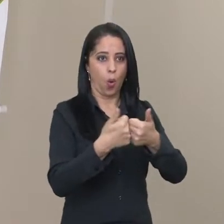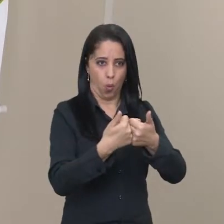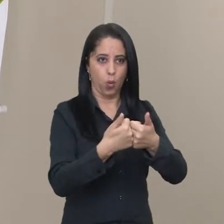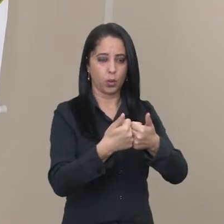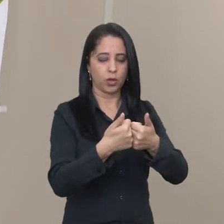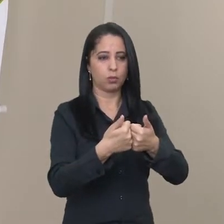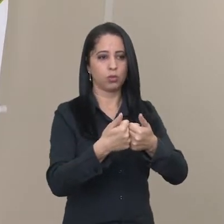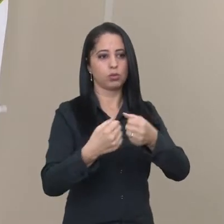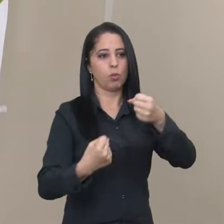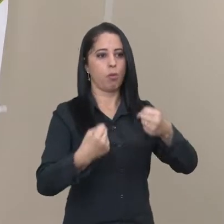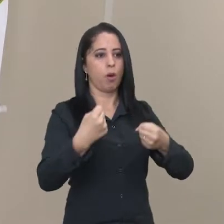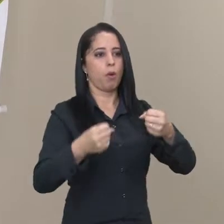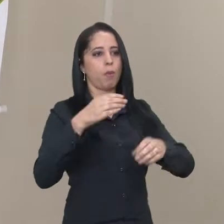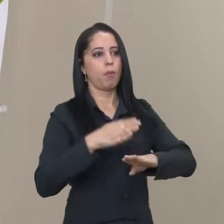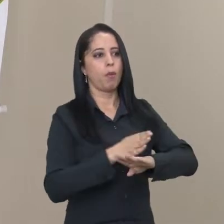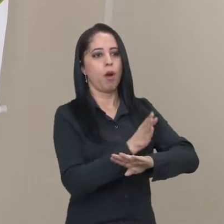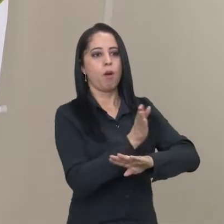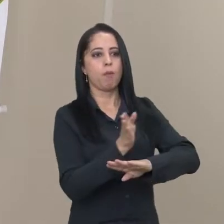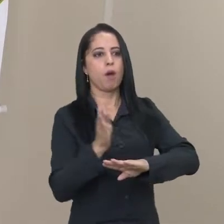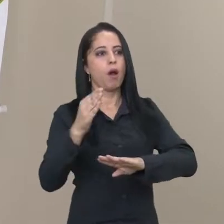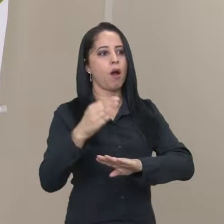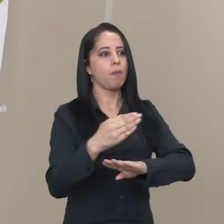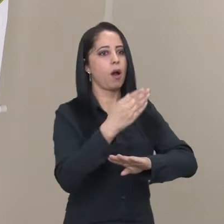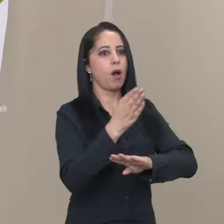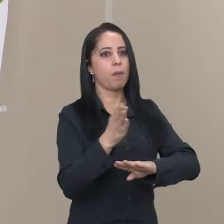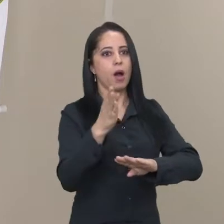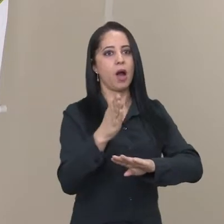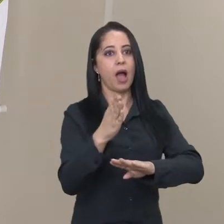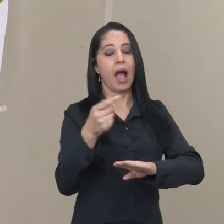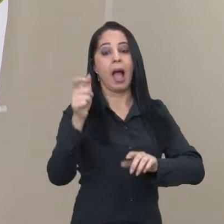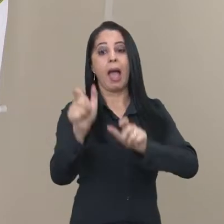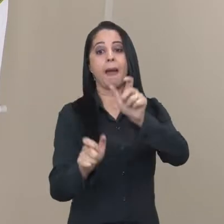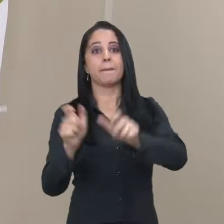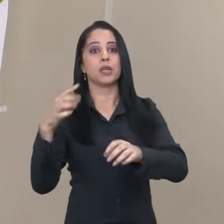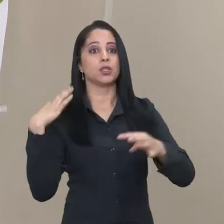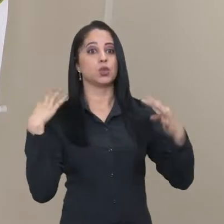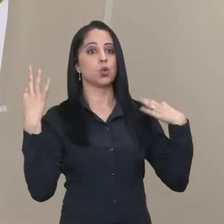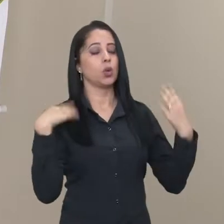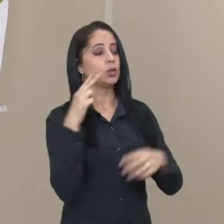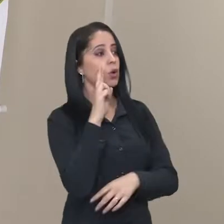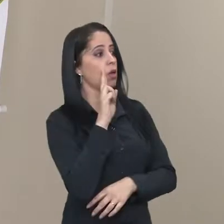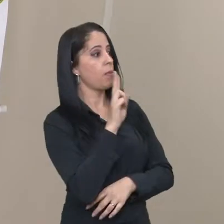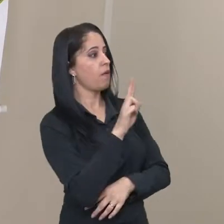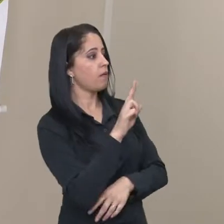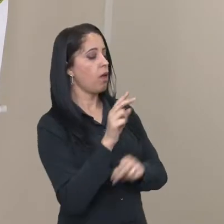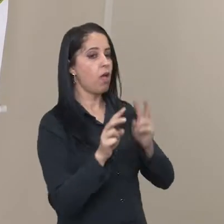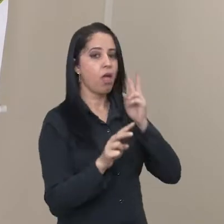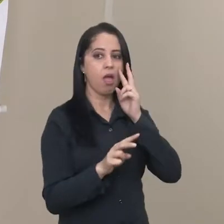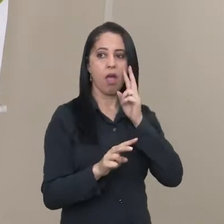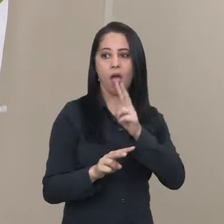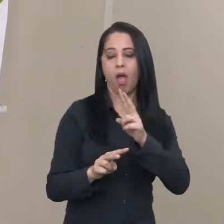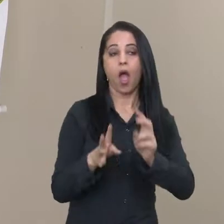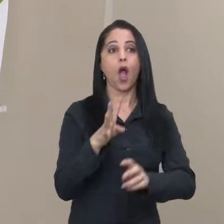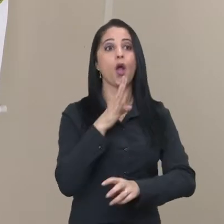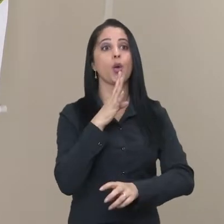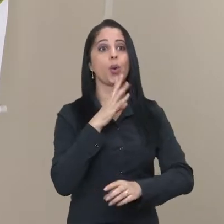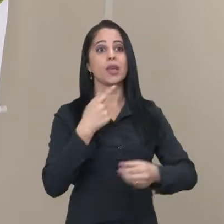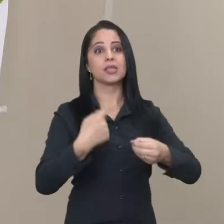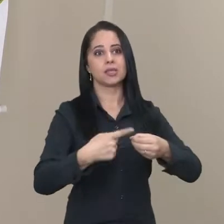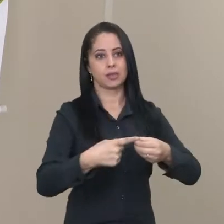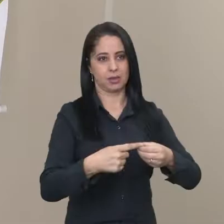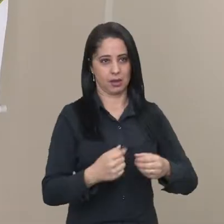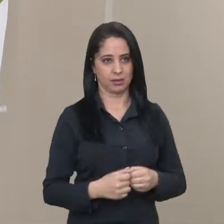estão saindo completos, a família, o turista conhece um pouco mais da nossa cidade e a